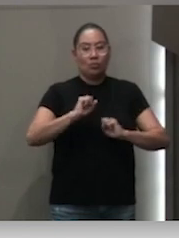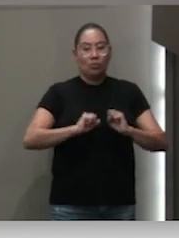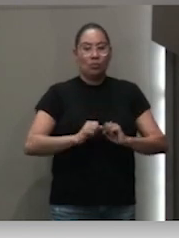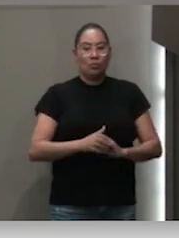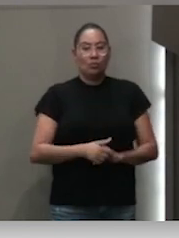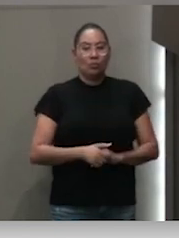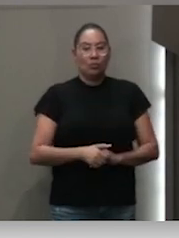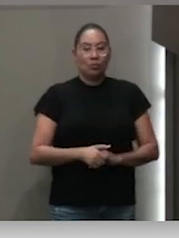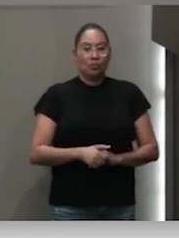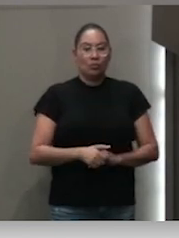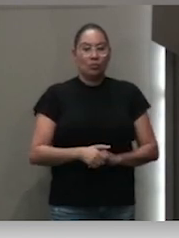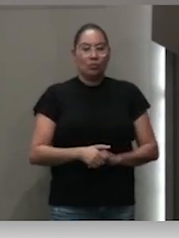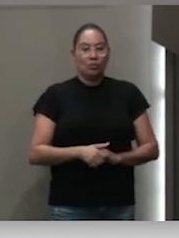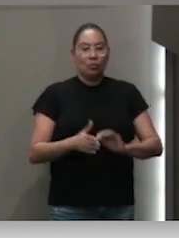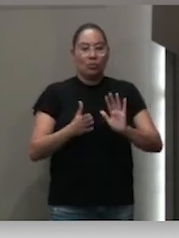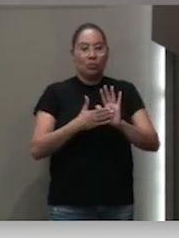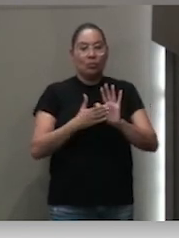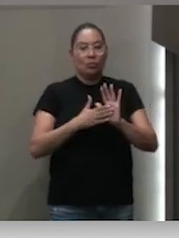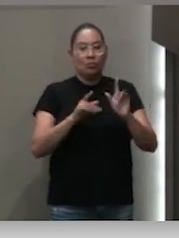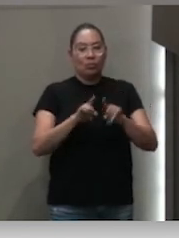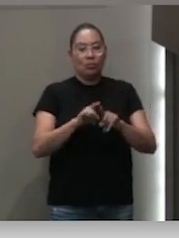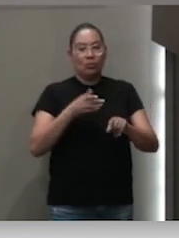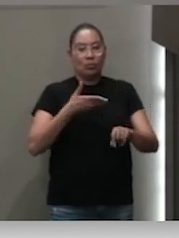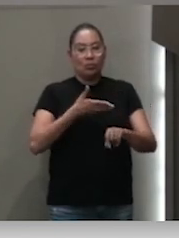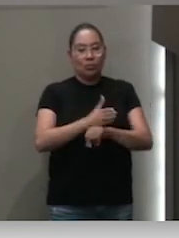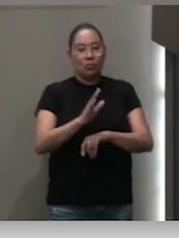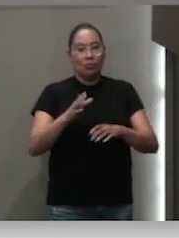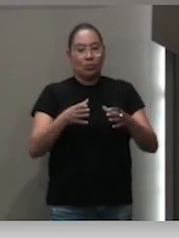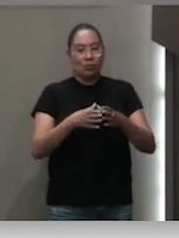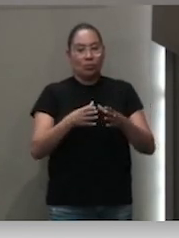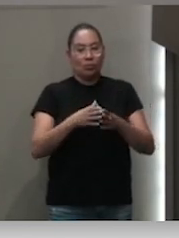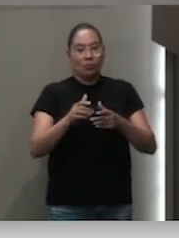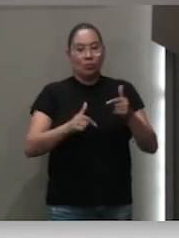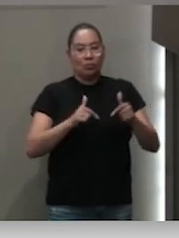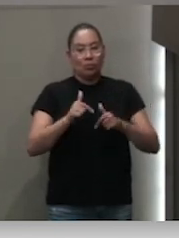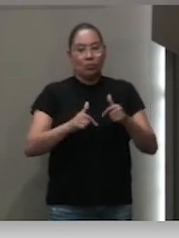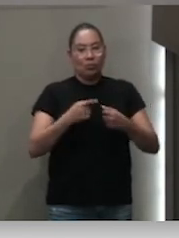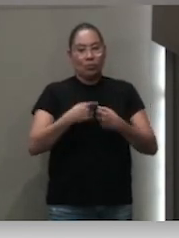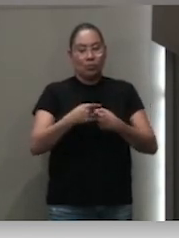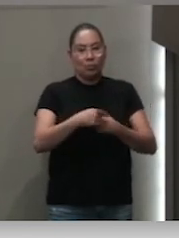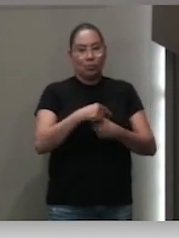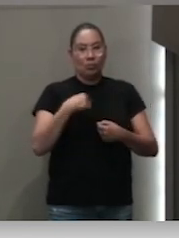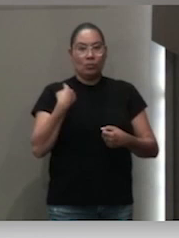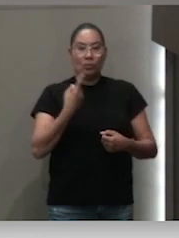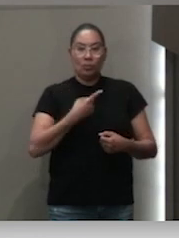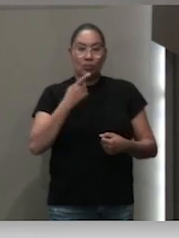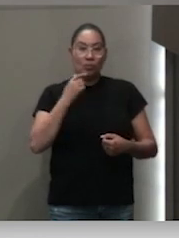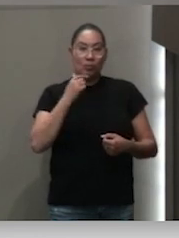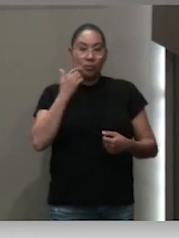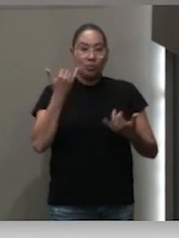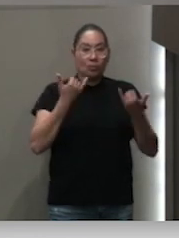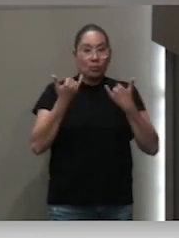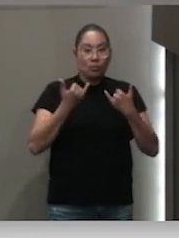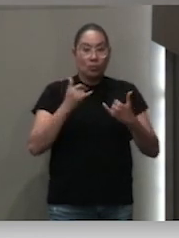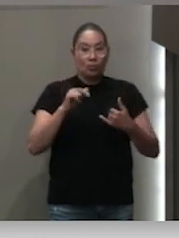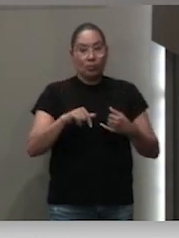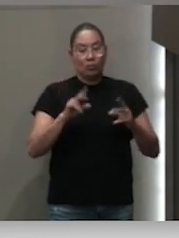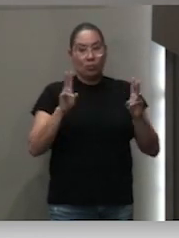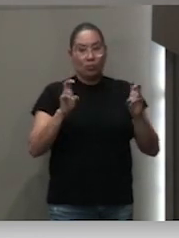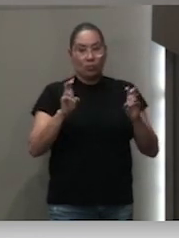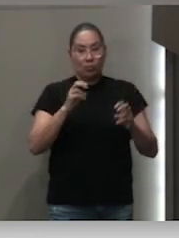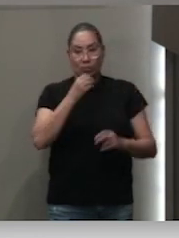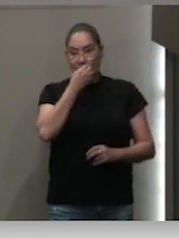indústrias propusemos Inclusive a formação de um grupo de trabalho ao município pra gente abordar essa questão e não conseguimos